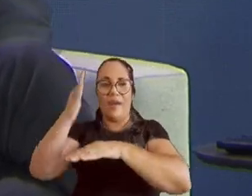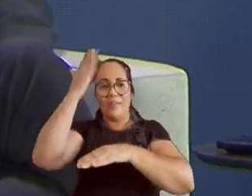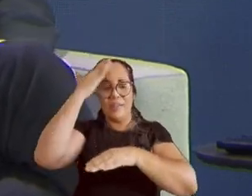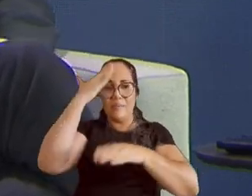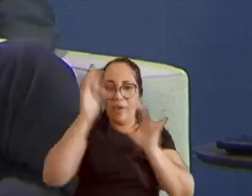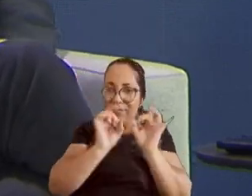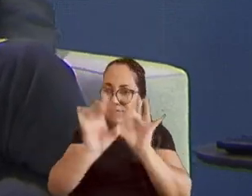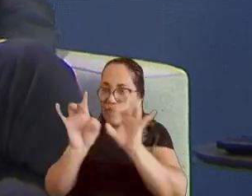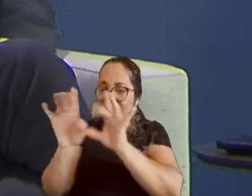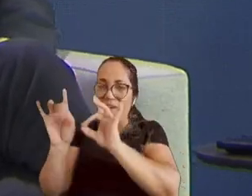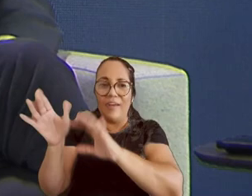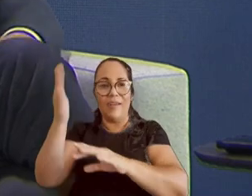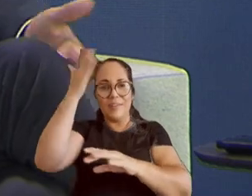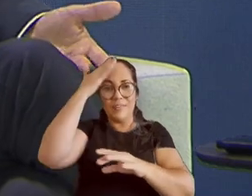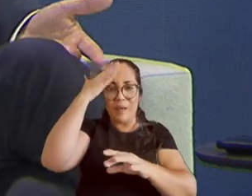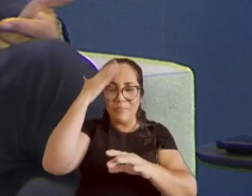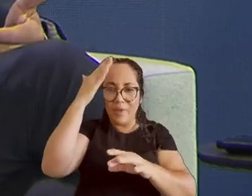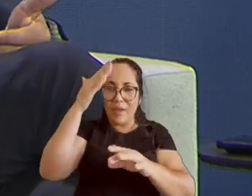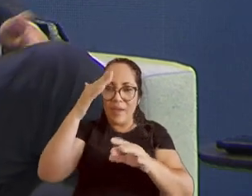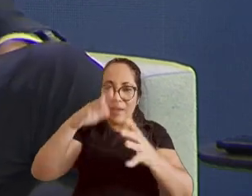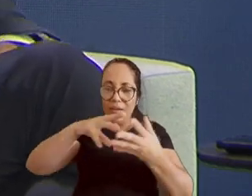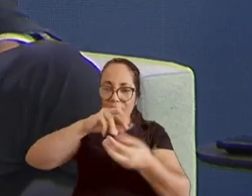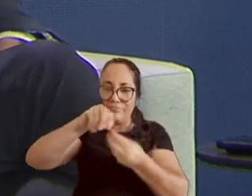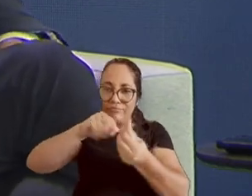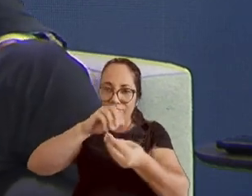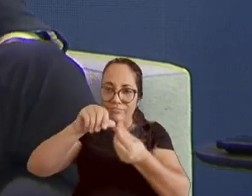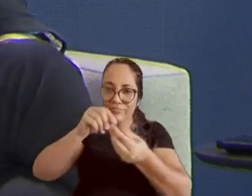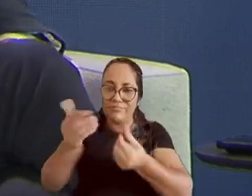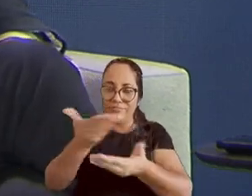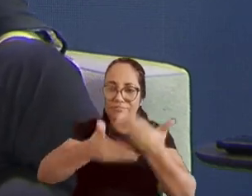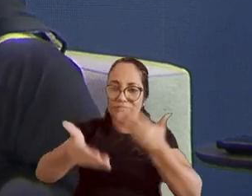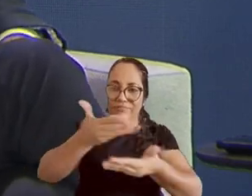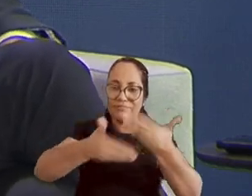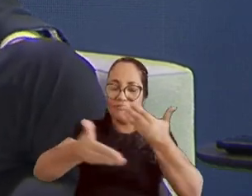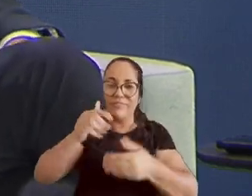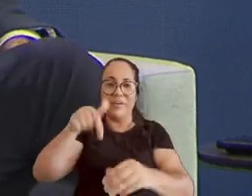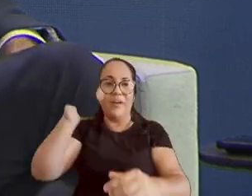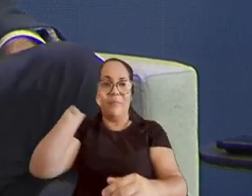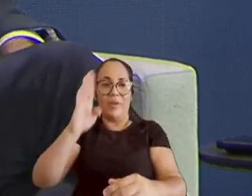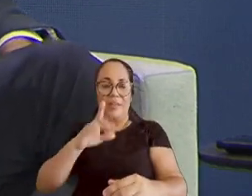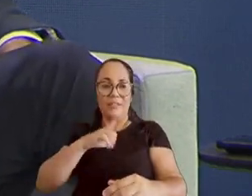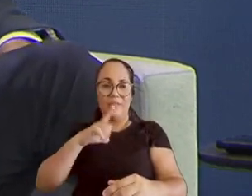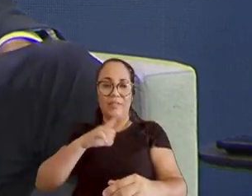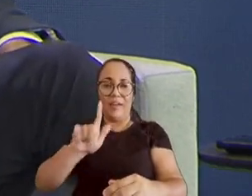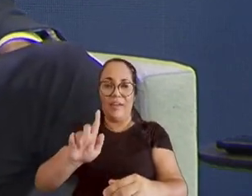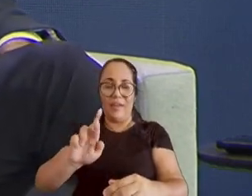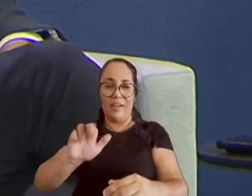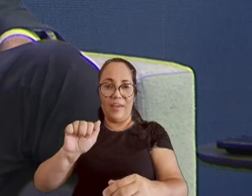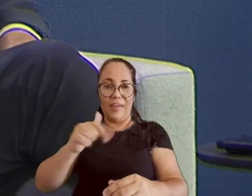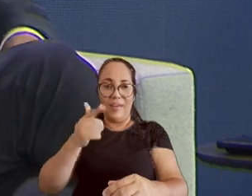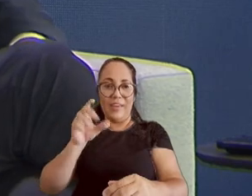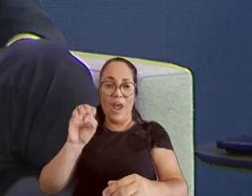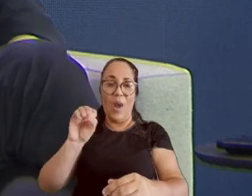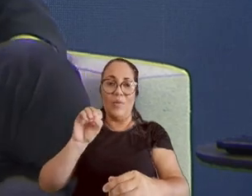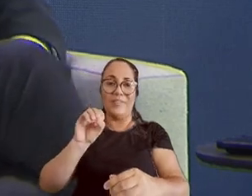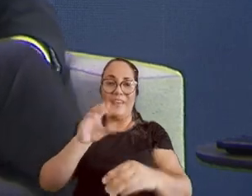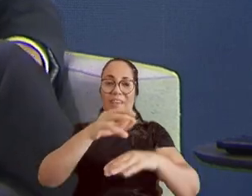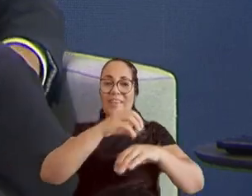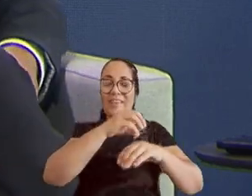alimento então o Brasil acho que é o único país que transporta grãos dois mil quilômetros com um caminhão até o porto